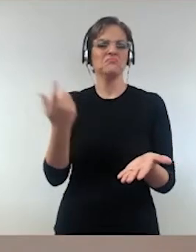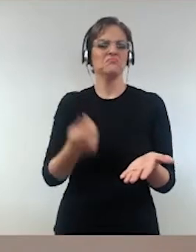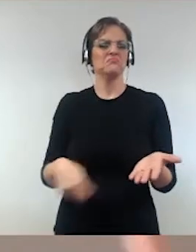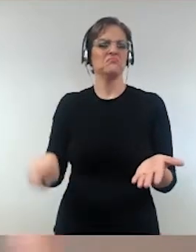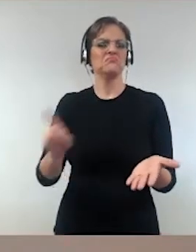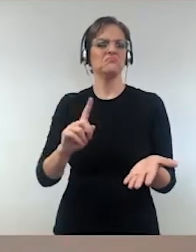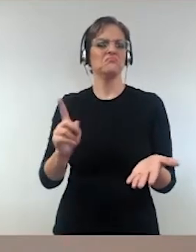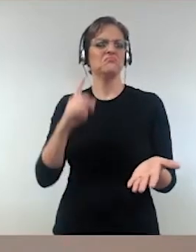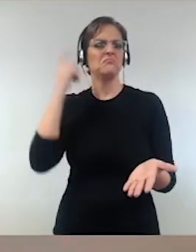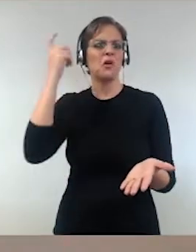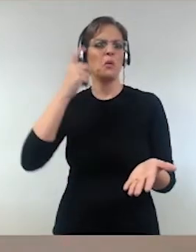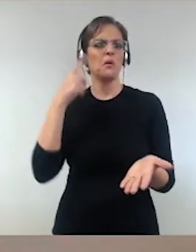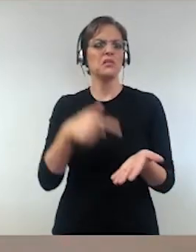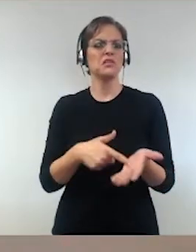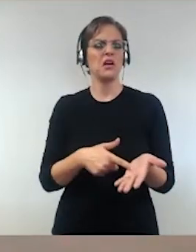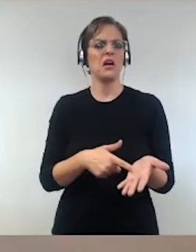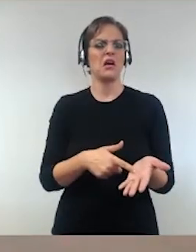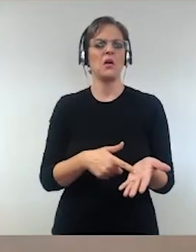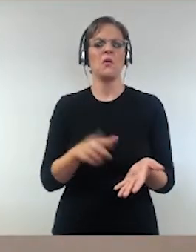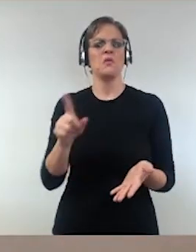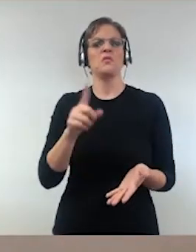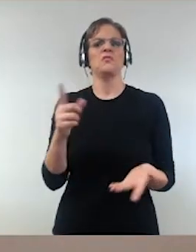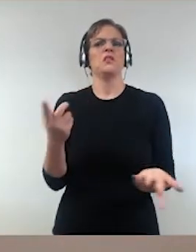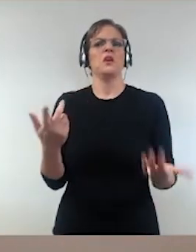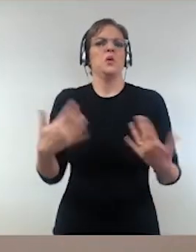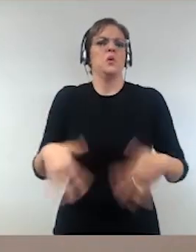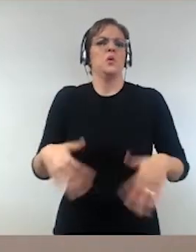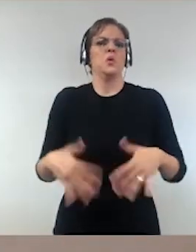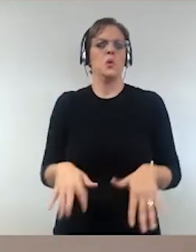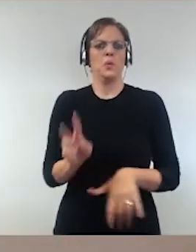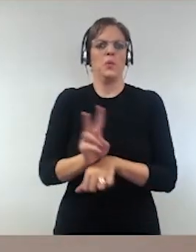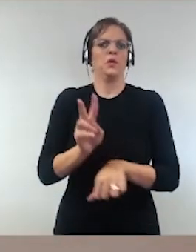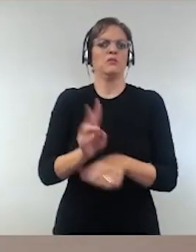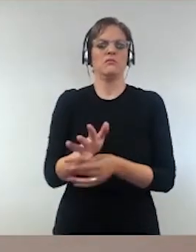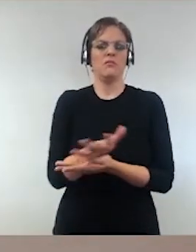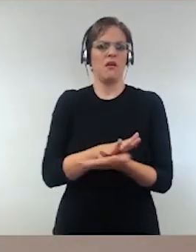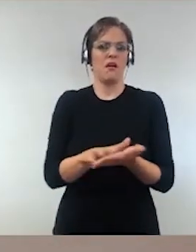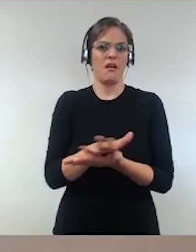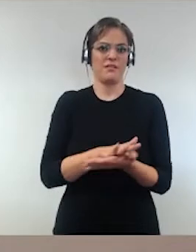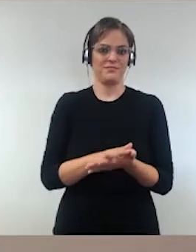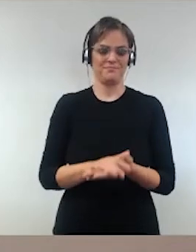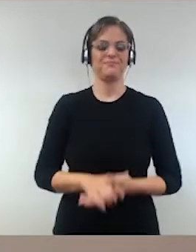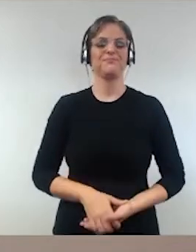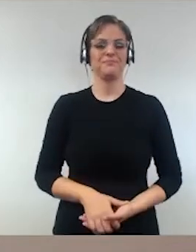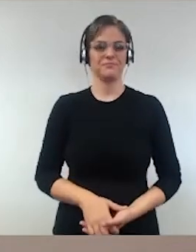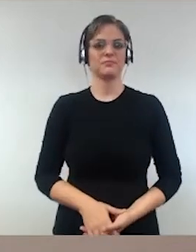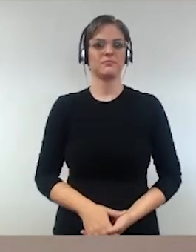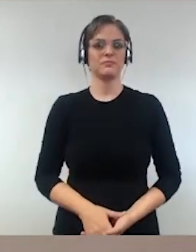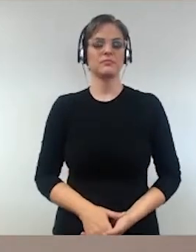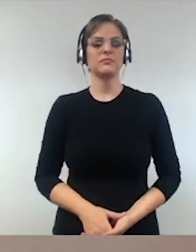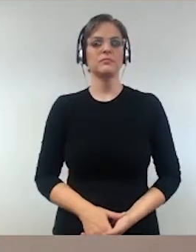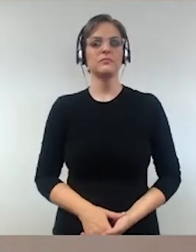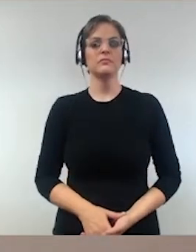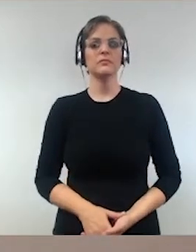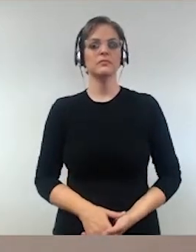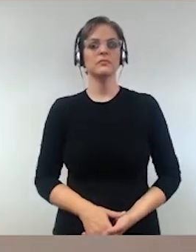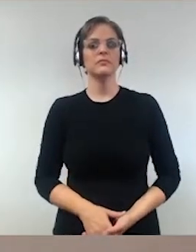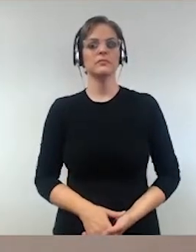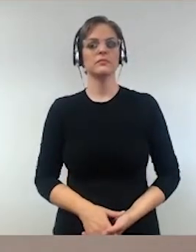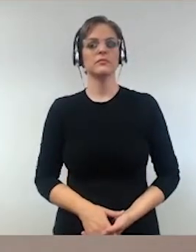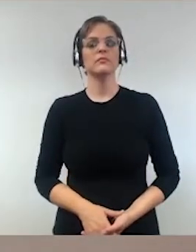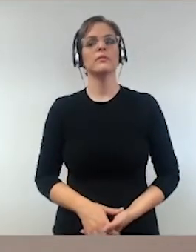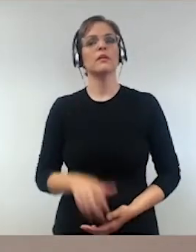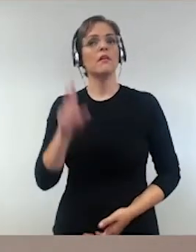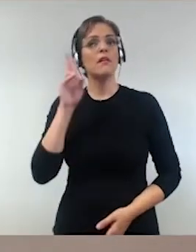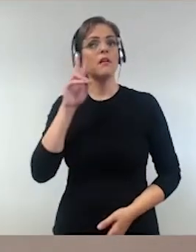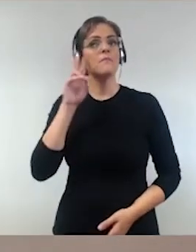eram dados que não merecedores da tutela constitucional. E aqui eu gostaria de citar, inclusive, a ministra Carmen